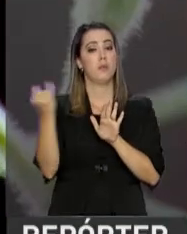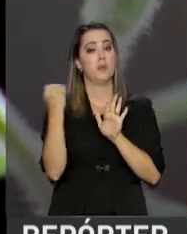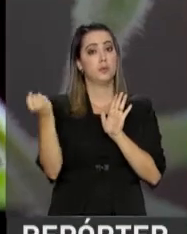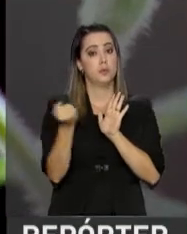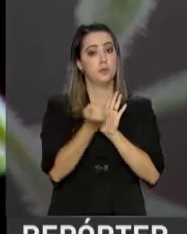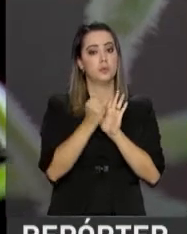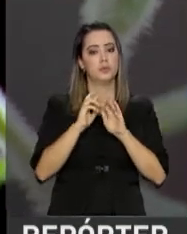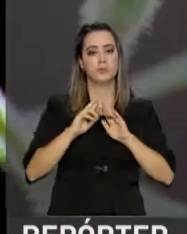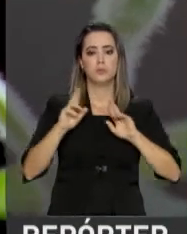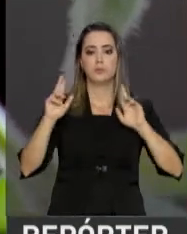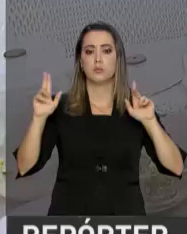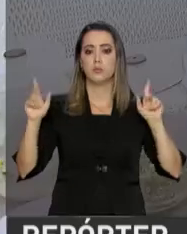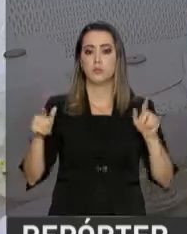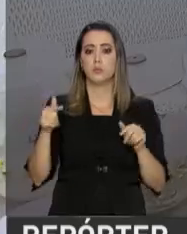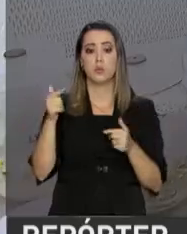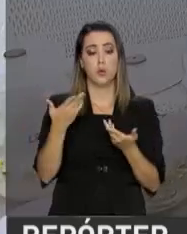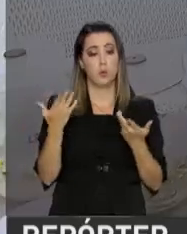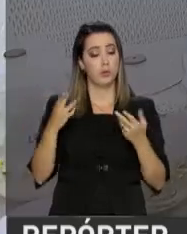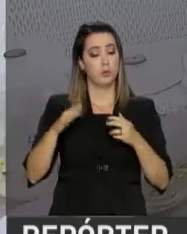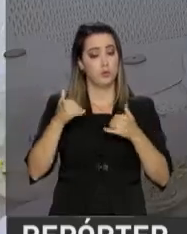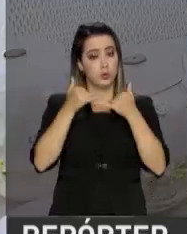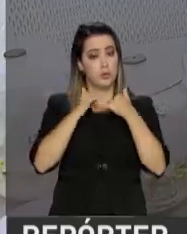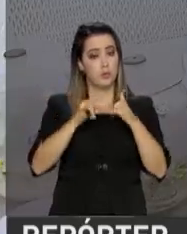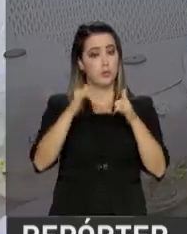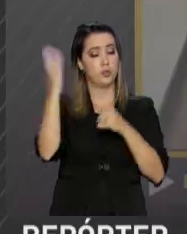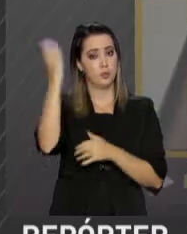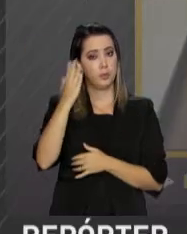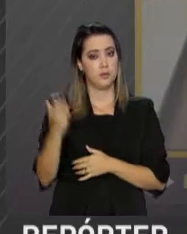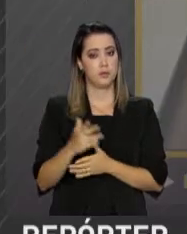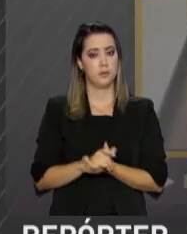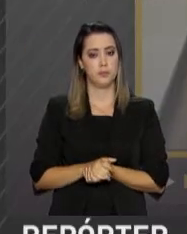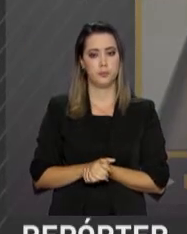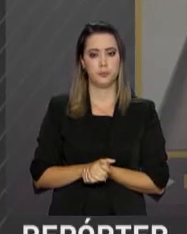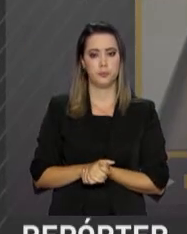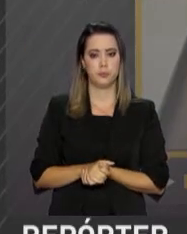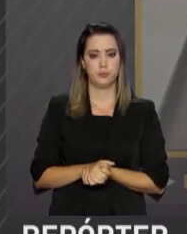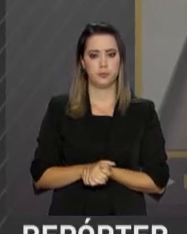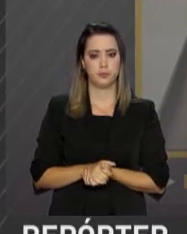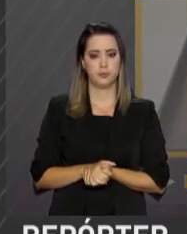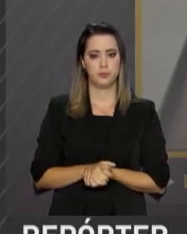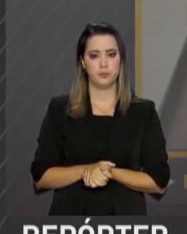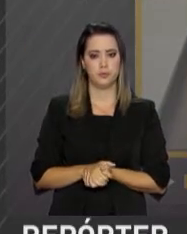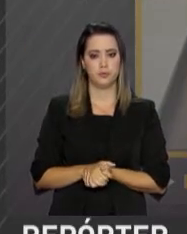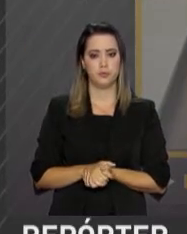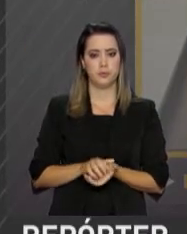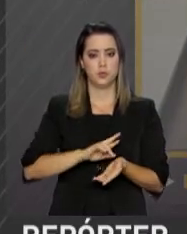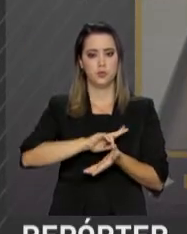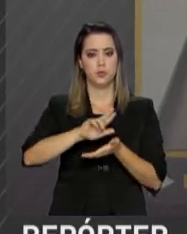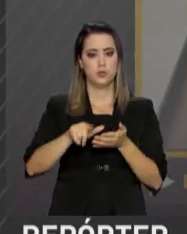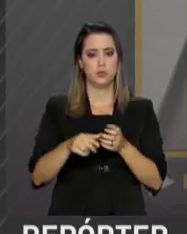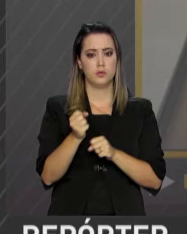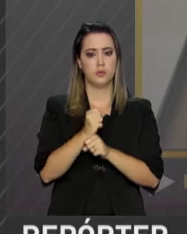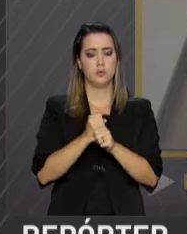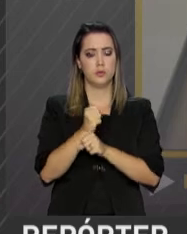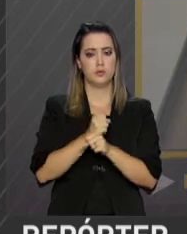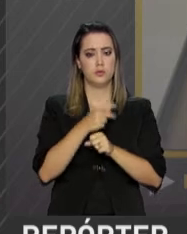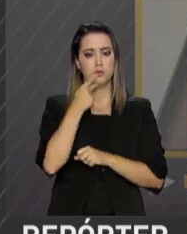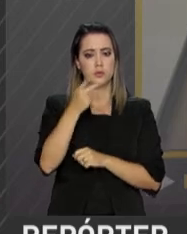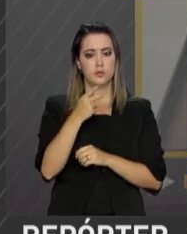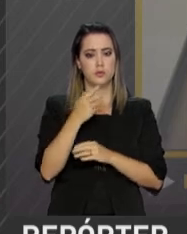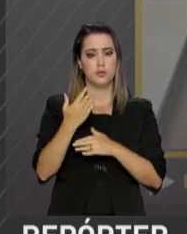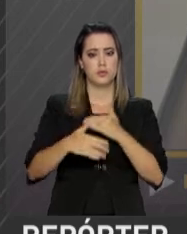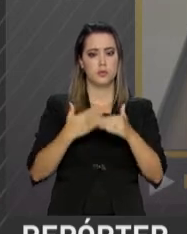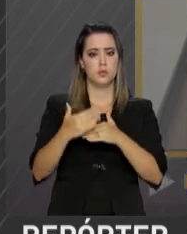diversificação da matriz energética brasileira há muitos anos que não se fala num programa de longo